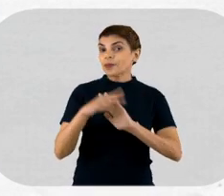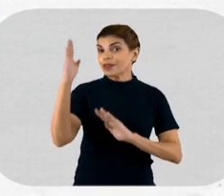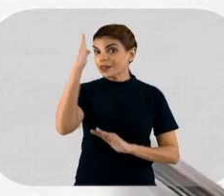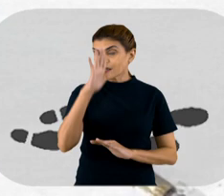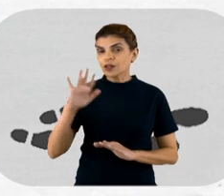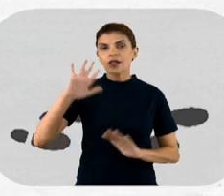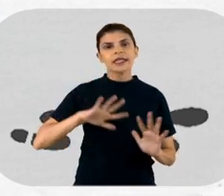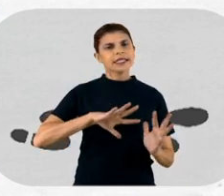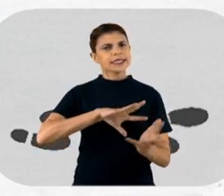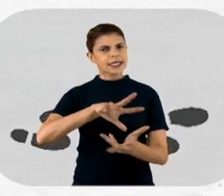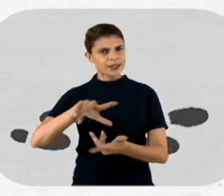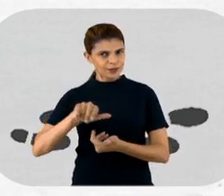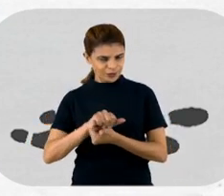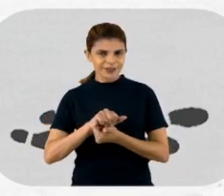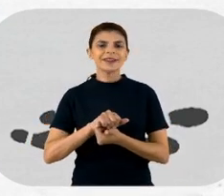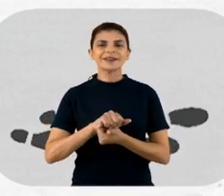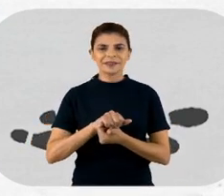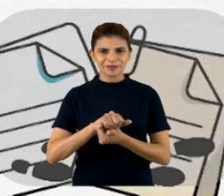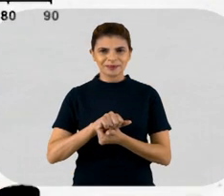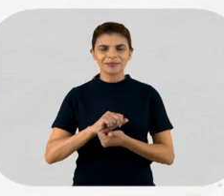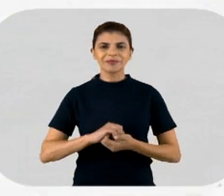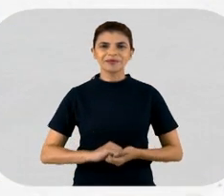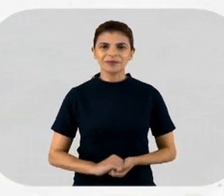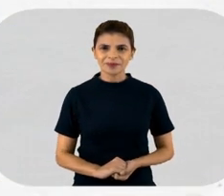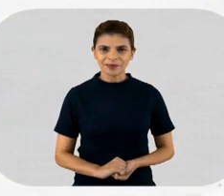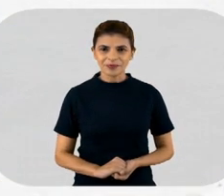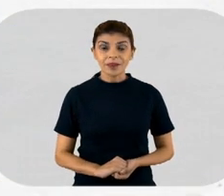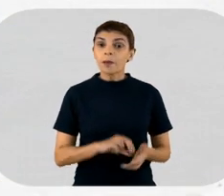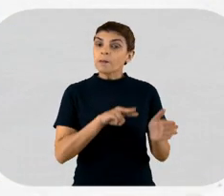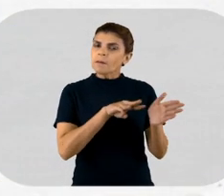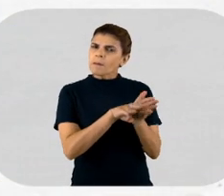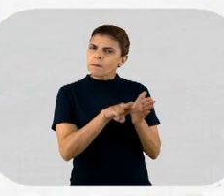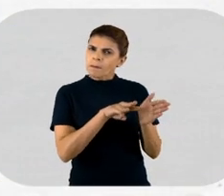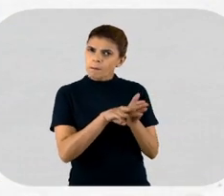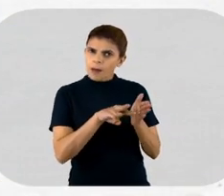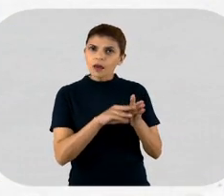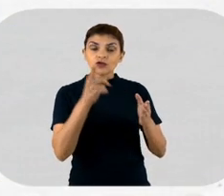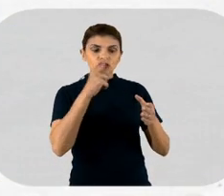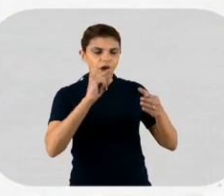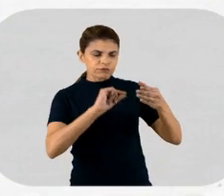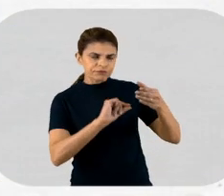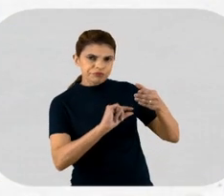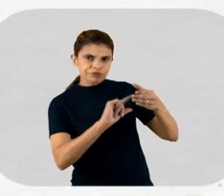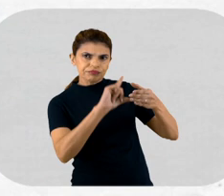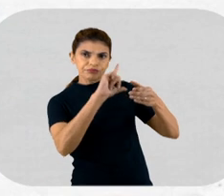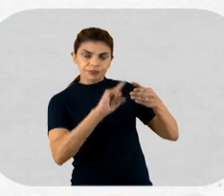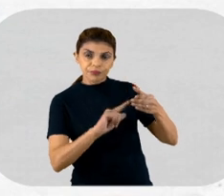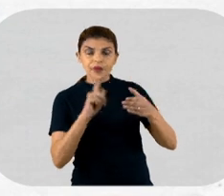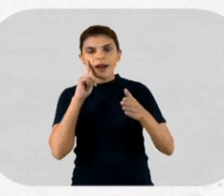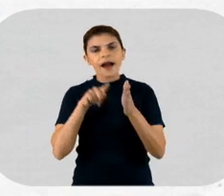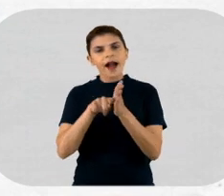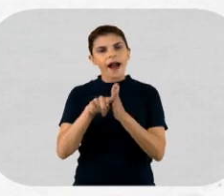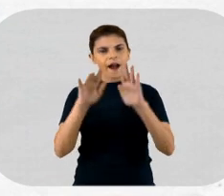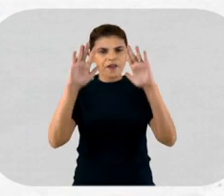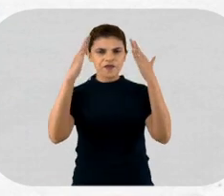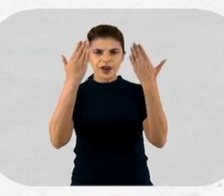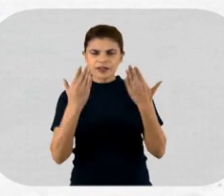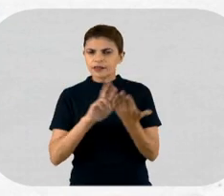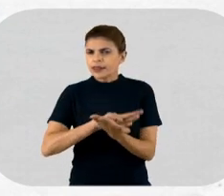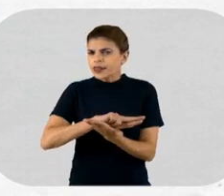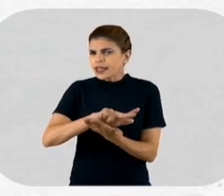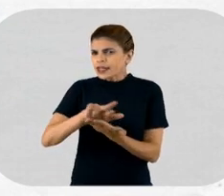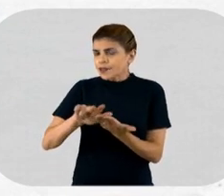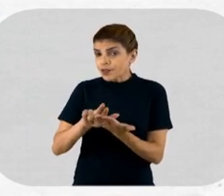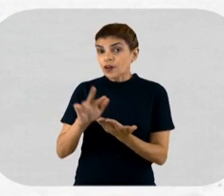de capítulos gerais das farmacopeias. Com o método de dissolução desenvolvido a partir da avaliação de perfis de dissolução de